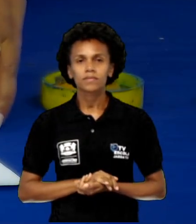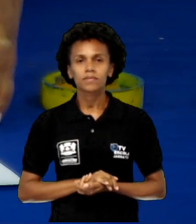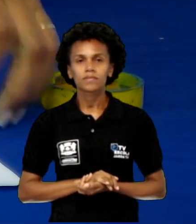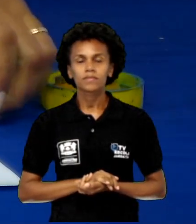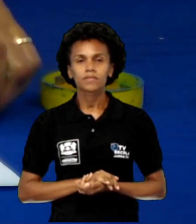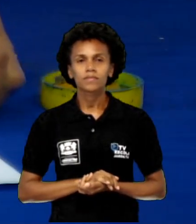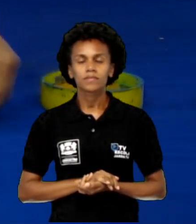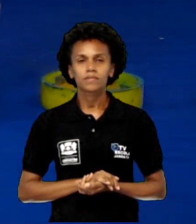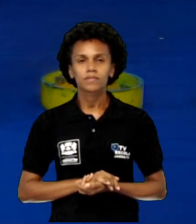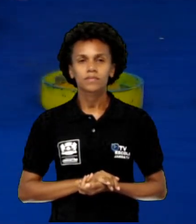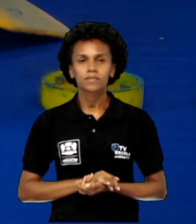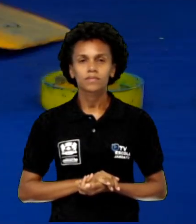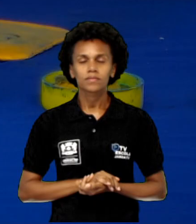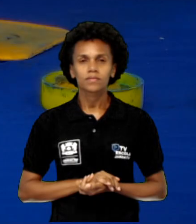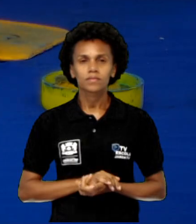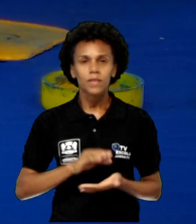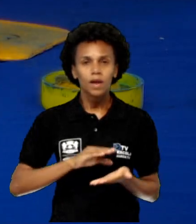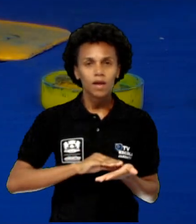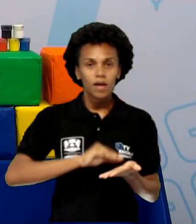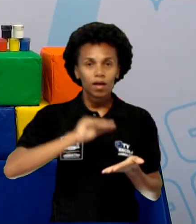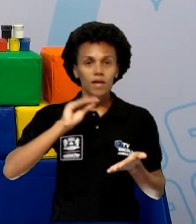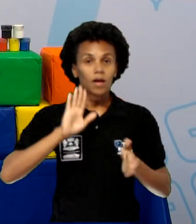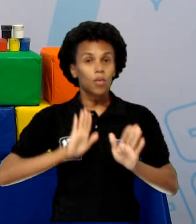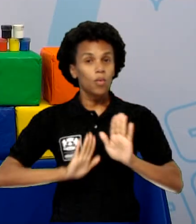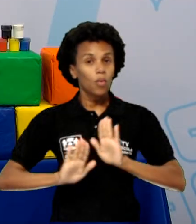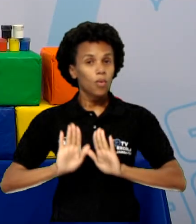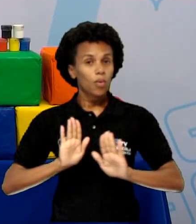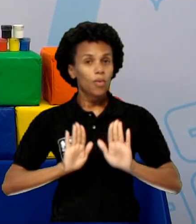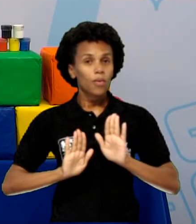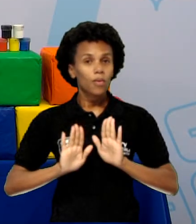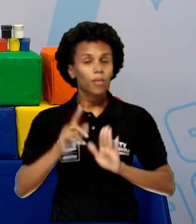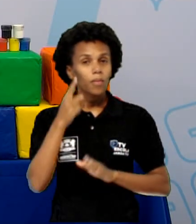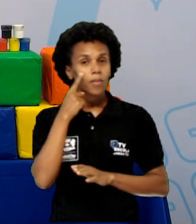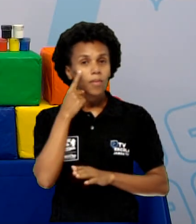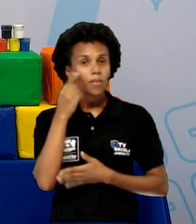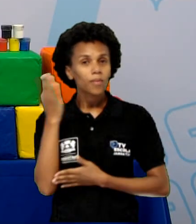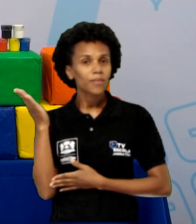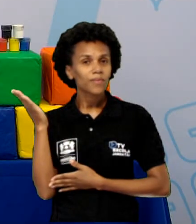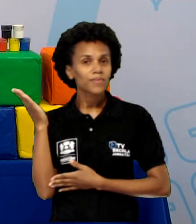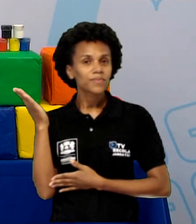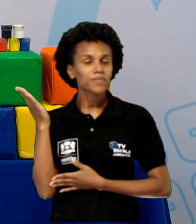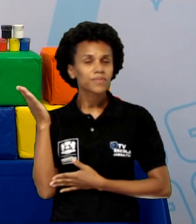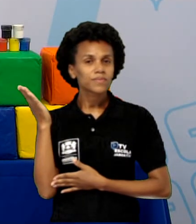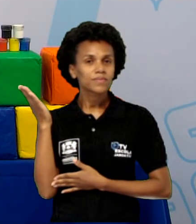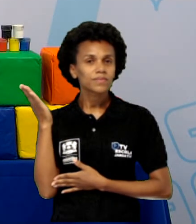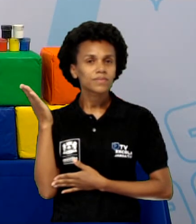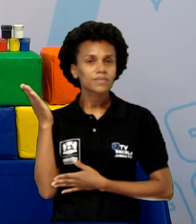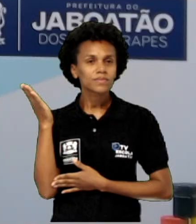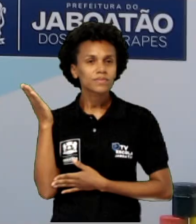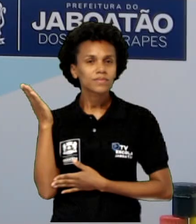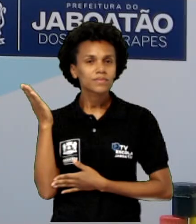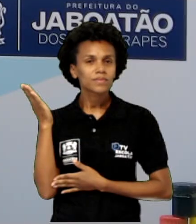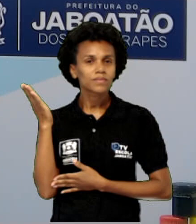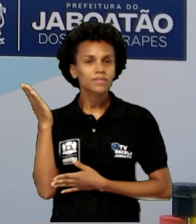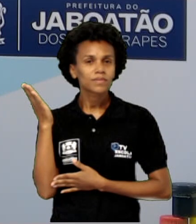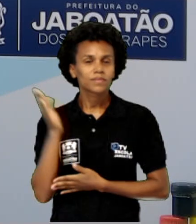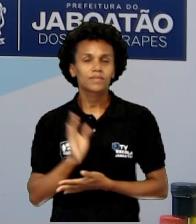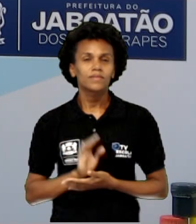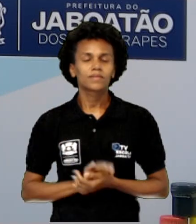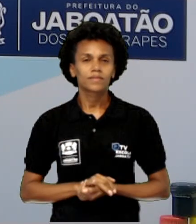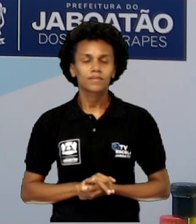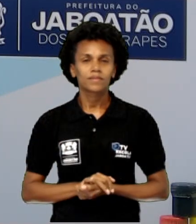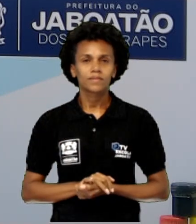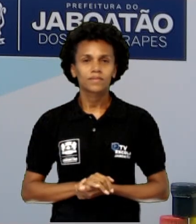e retirar com cuidado. Aí o que vai acontecer? Eu vou conseguir imprimir o meu desenho na